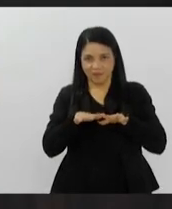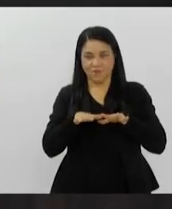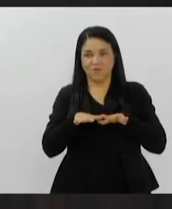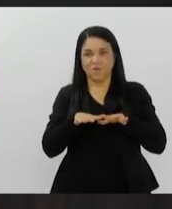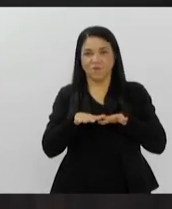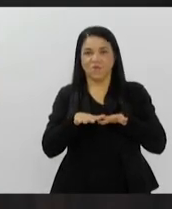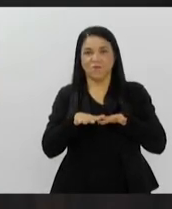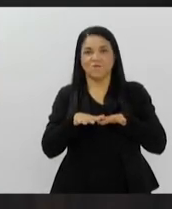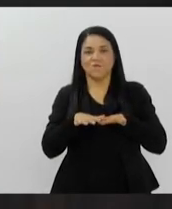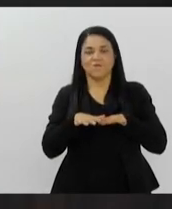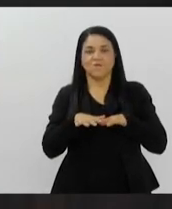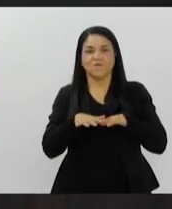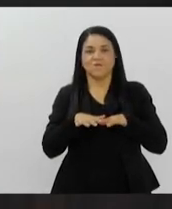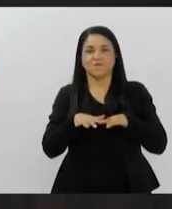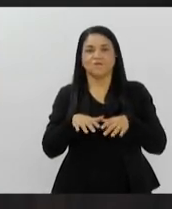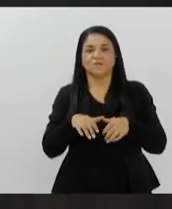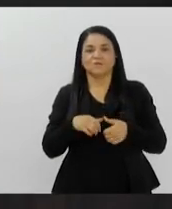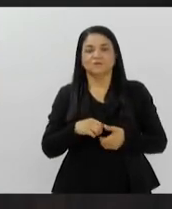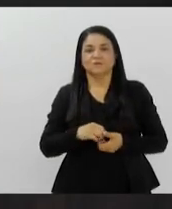sessão.